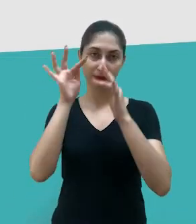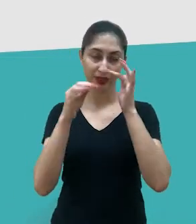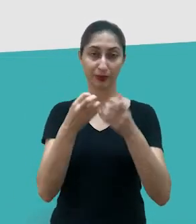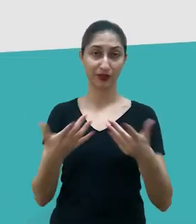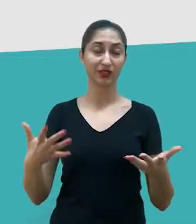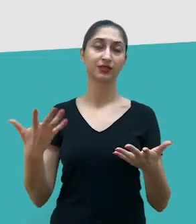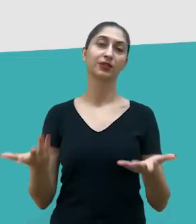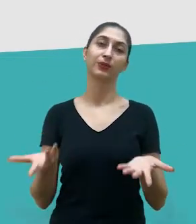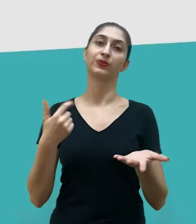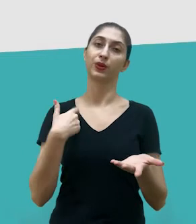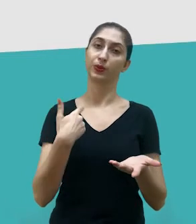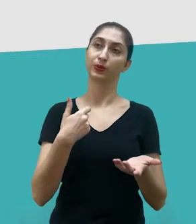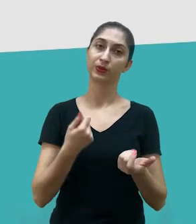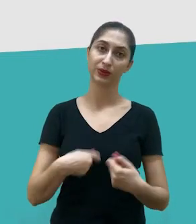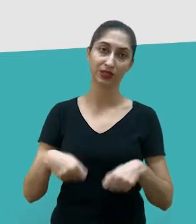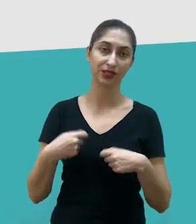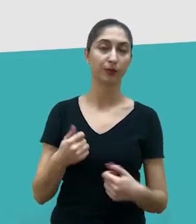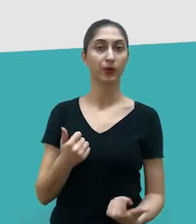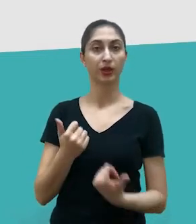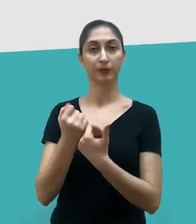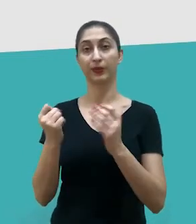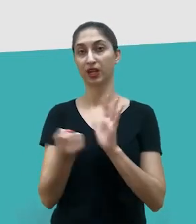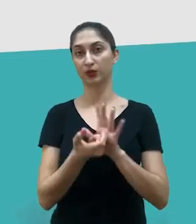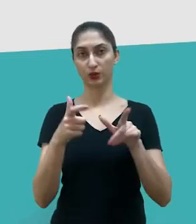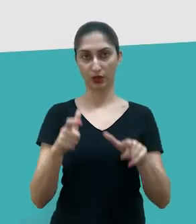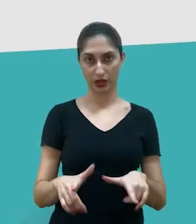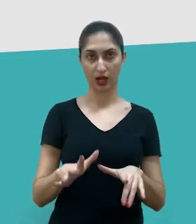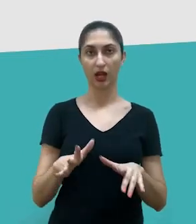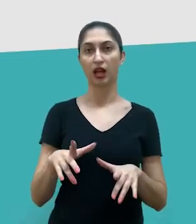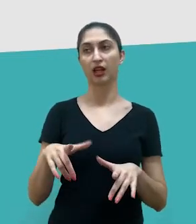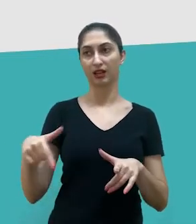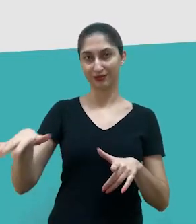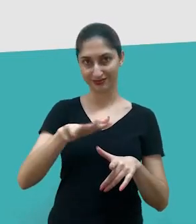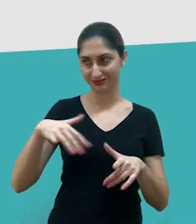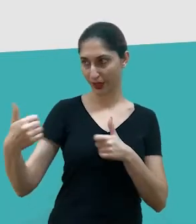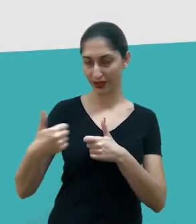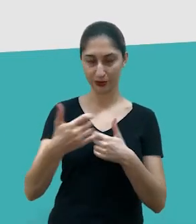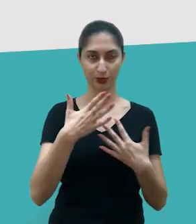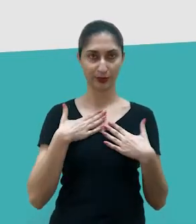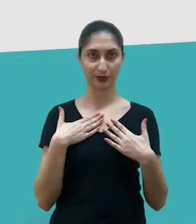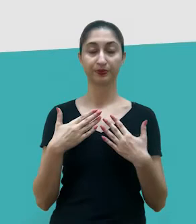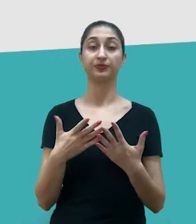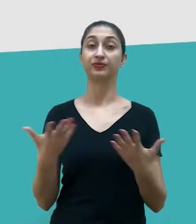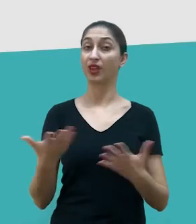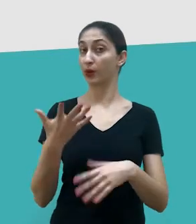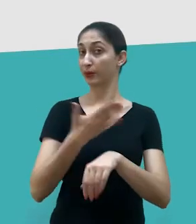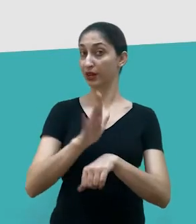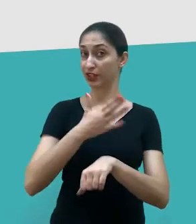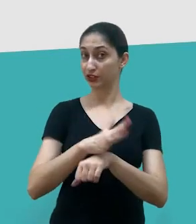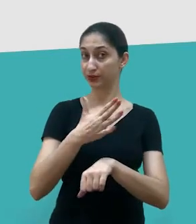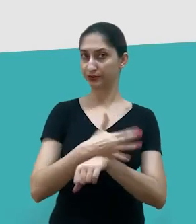posso apoiar marcas locais. E vamos entrar, então, na nossa parte prática, nesse momento